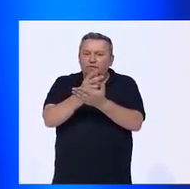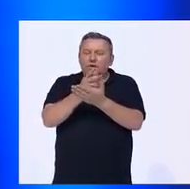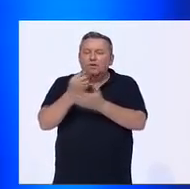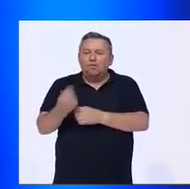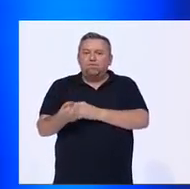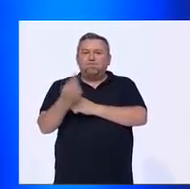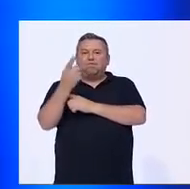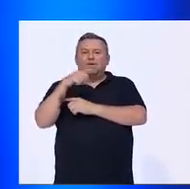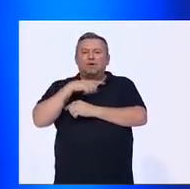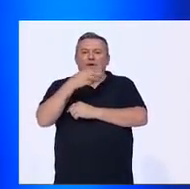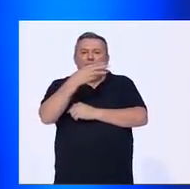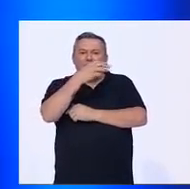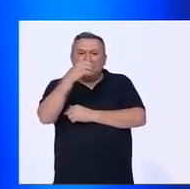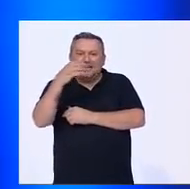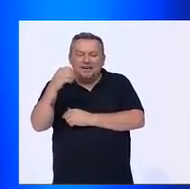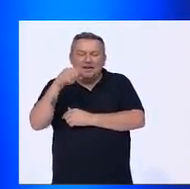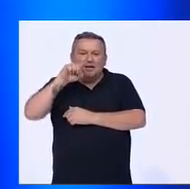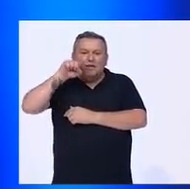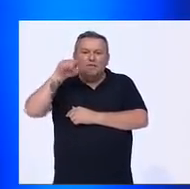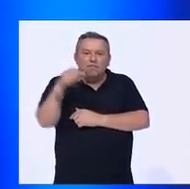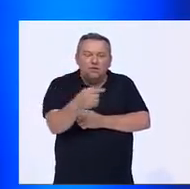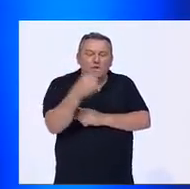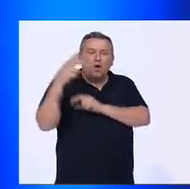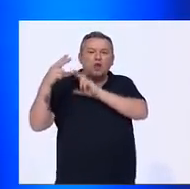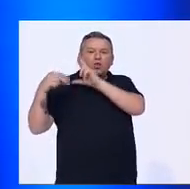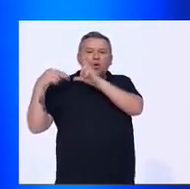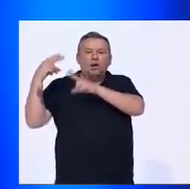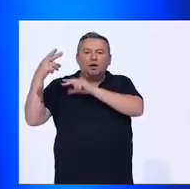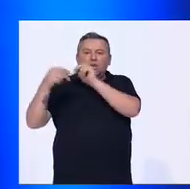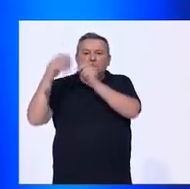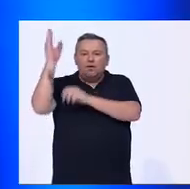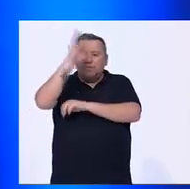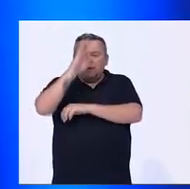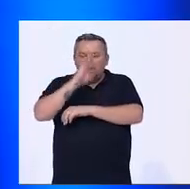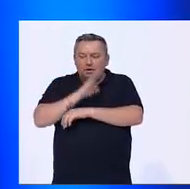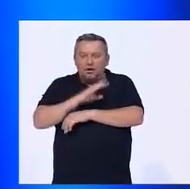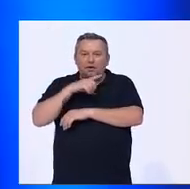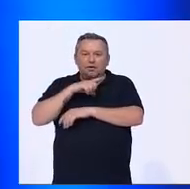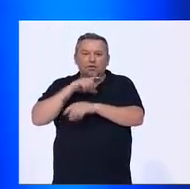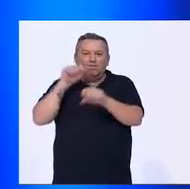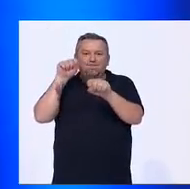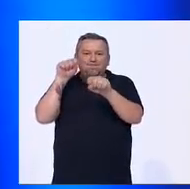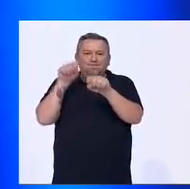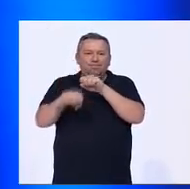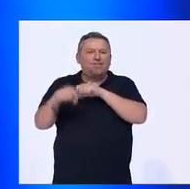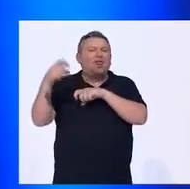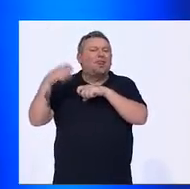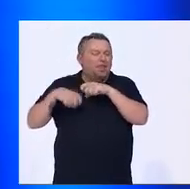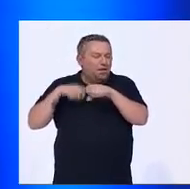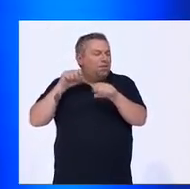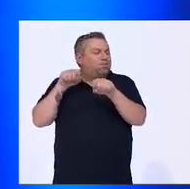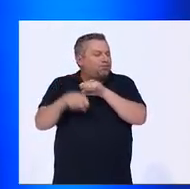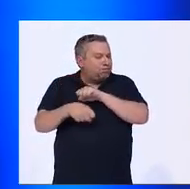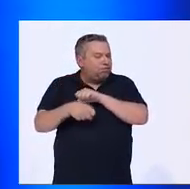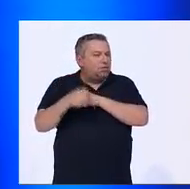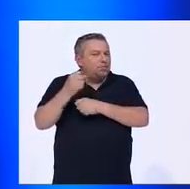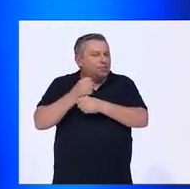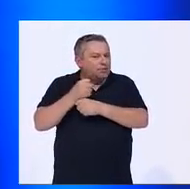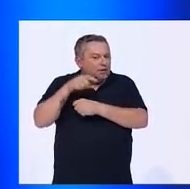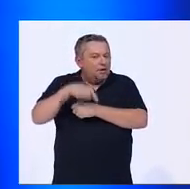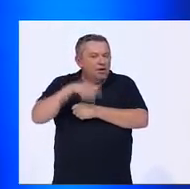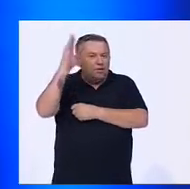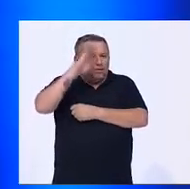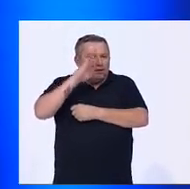São 300 mil adolescentes brasileiras que são abusadas sexualmente por ano no Brasil. É uma coisa trágica